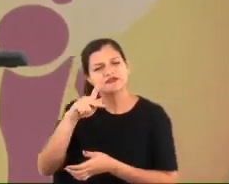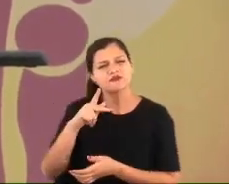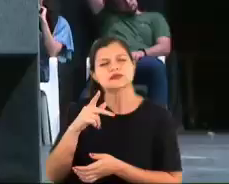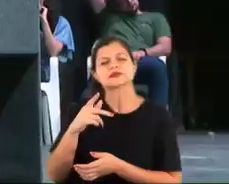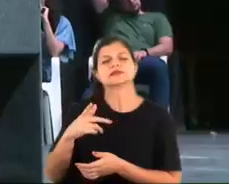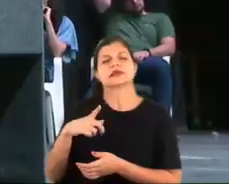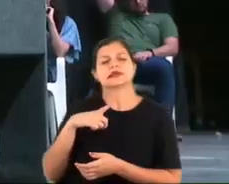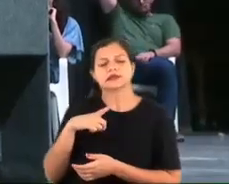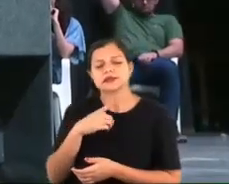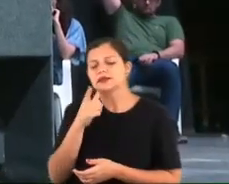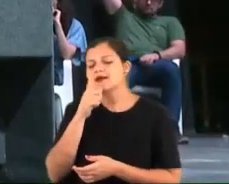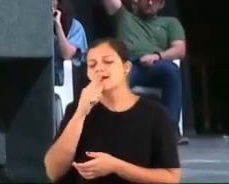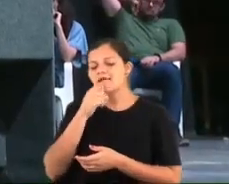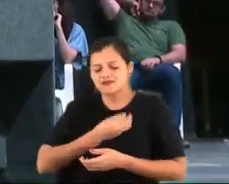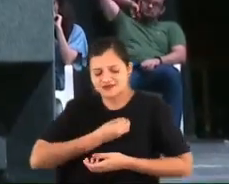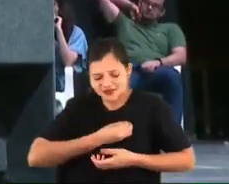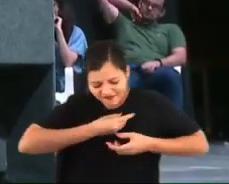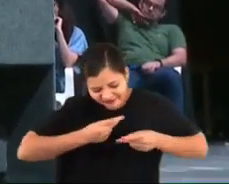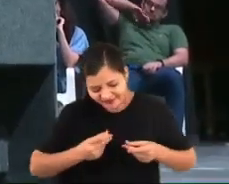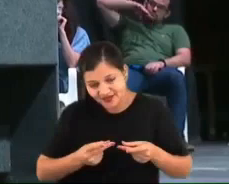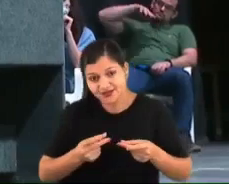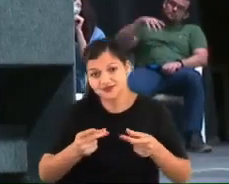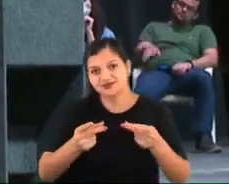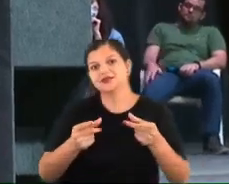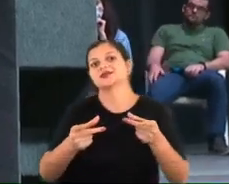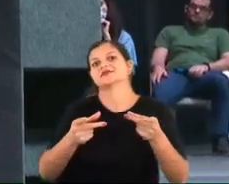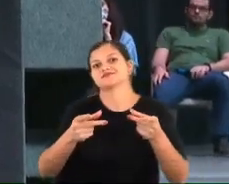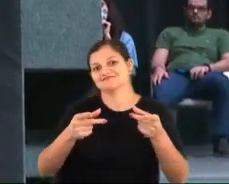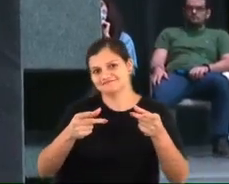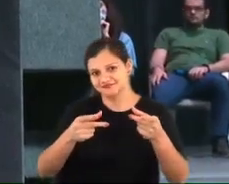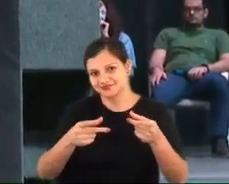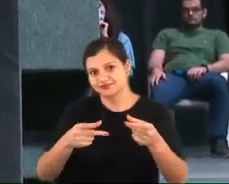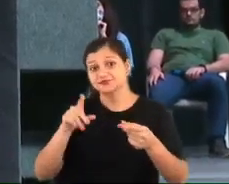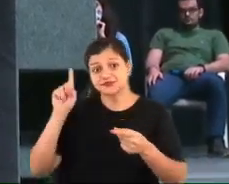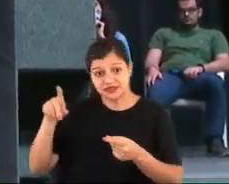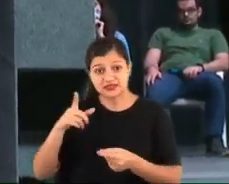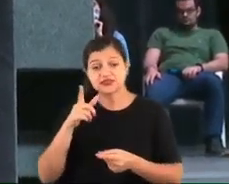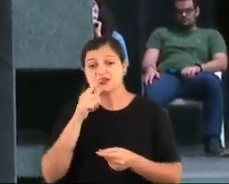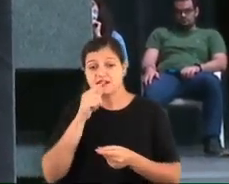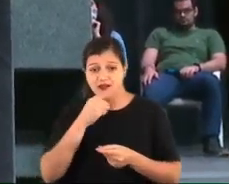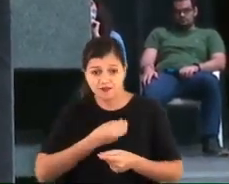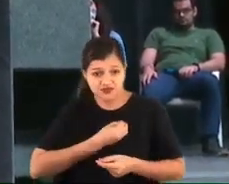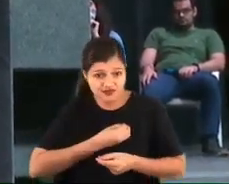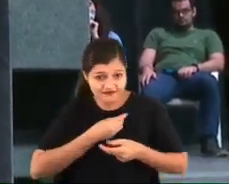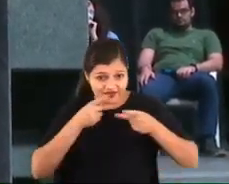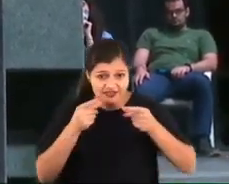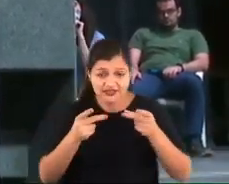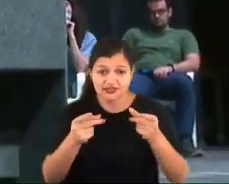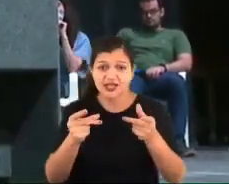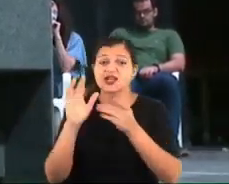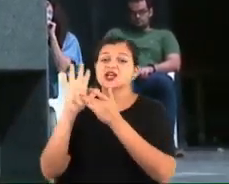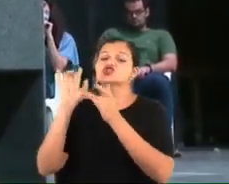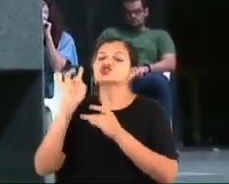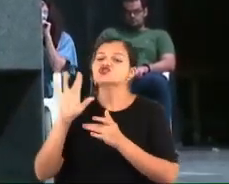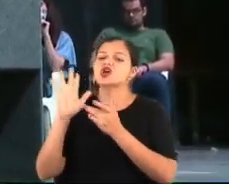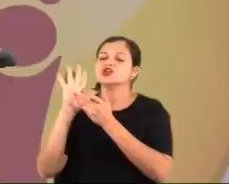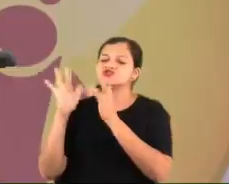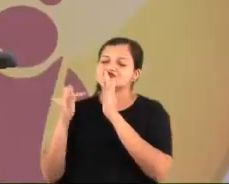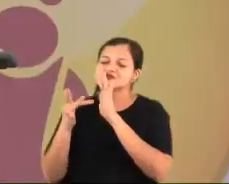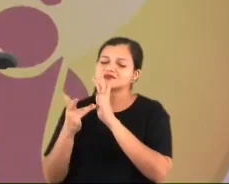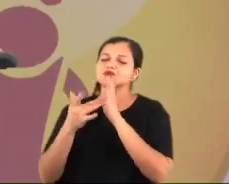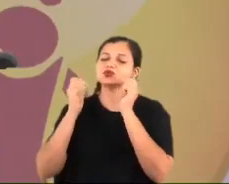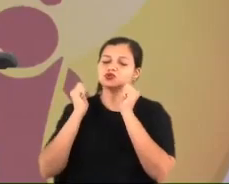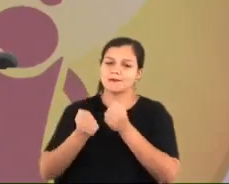e jamais tenha sede. Essa água, gente, só quem pode te dar é Jesus. Ele é o único pastor que pode te dar